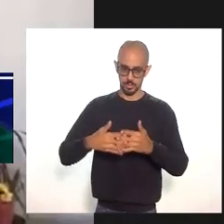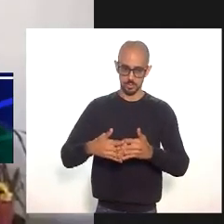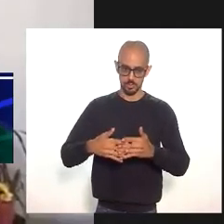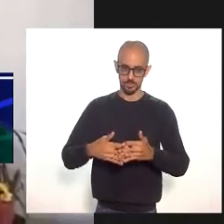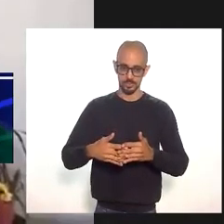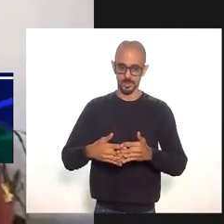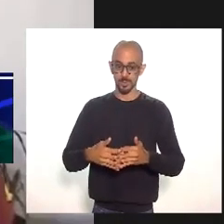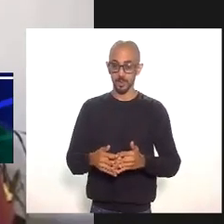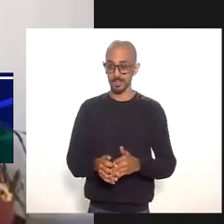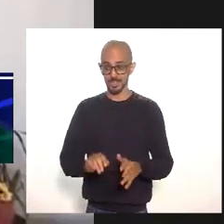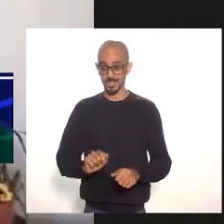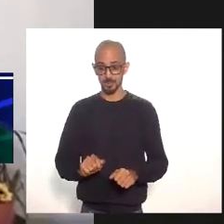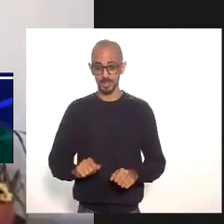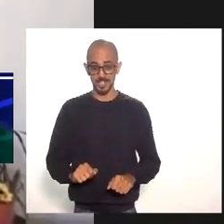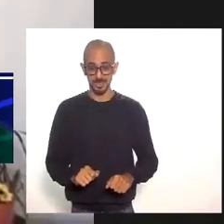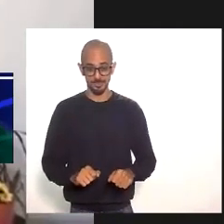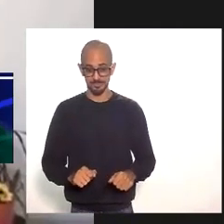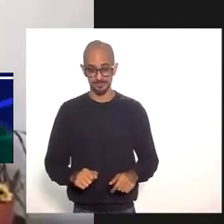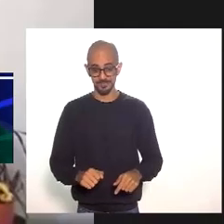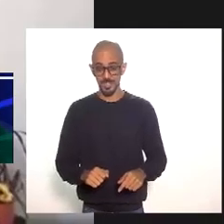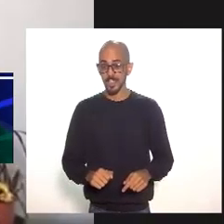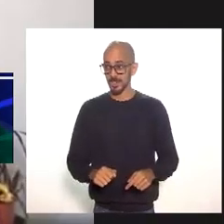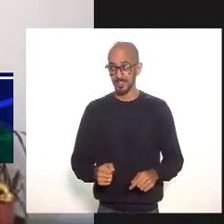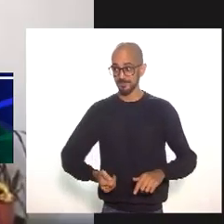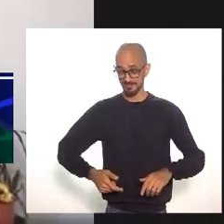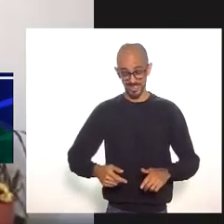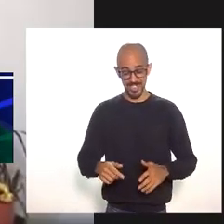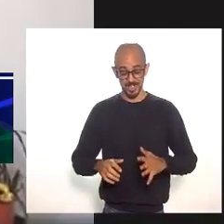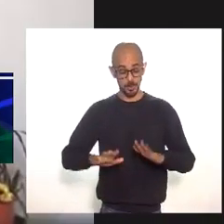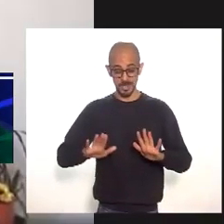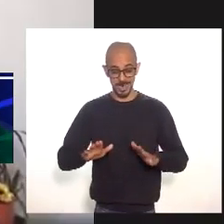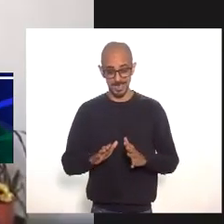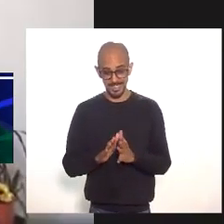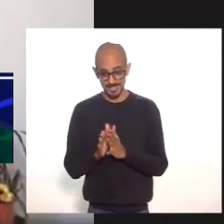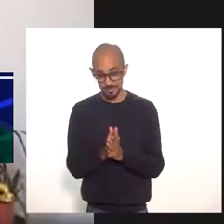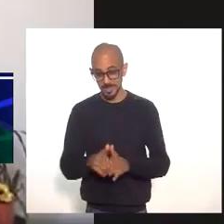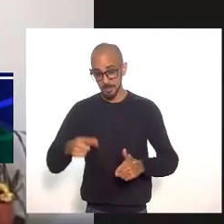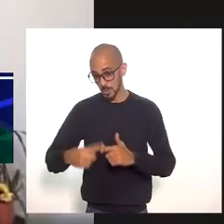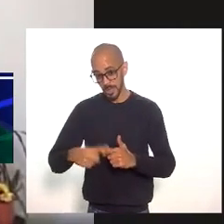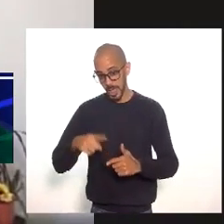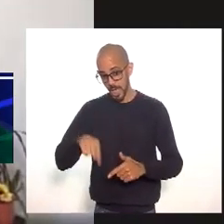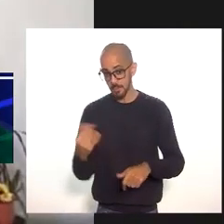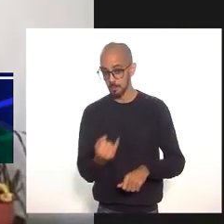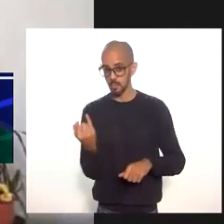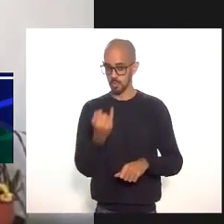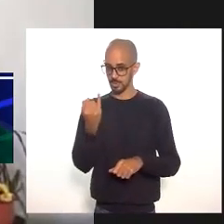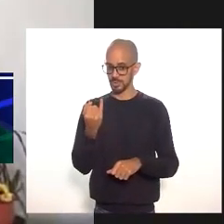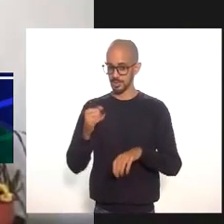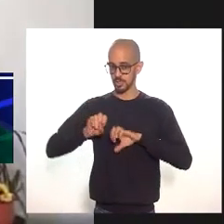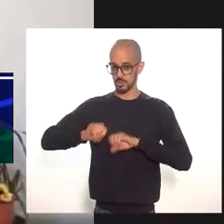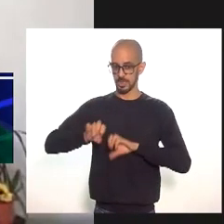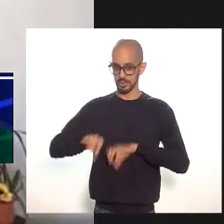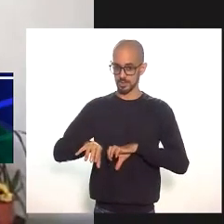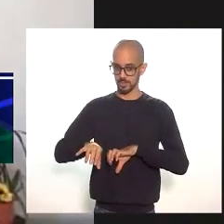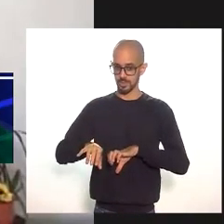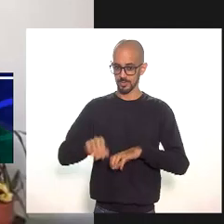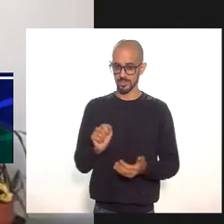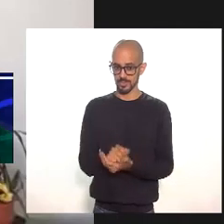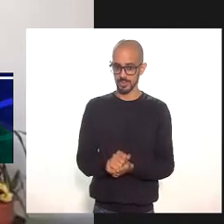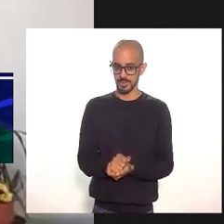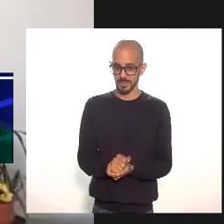aqui desconsidera a educação como algo central e importante na vida das pessoas. Pelo contrário, a